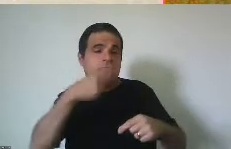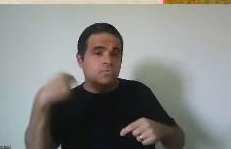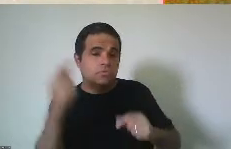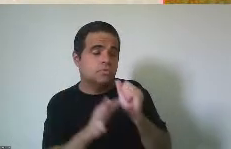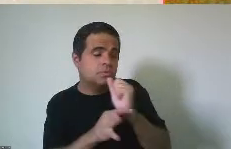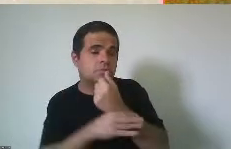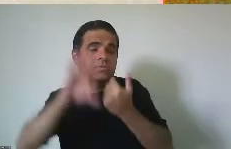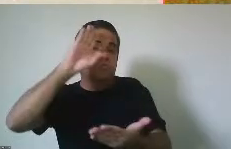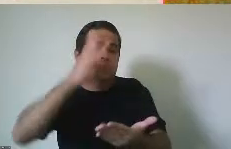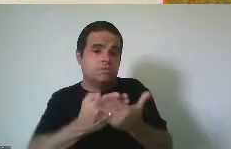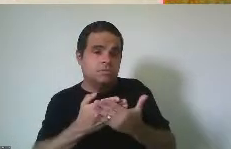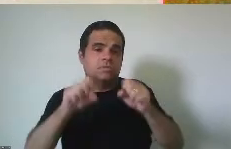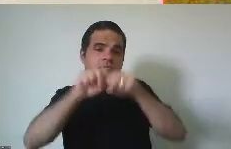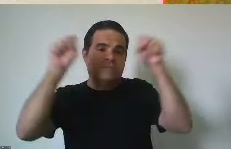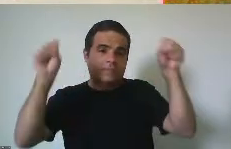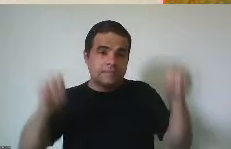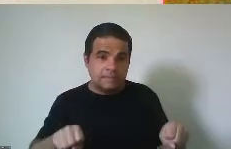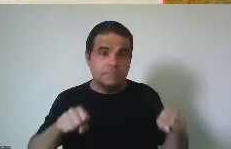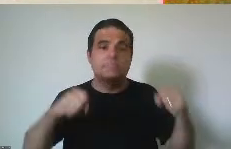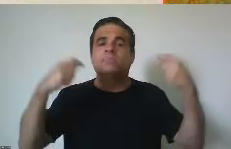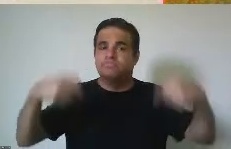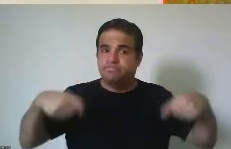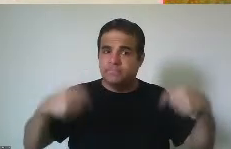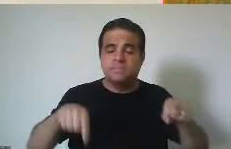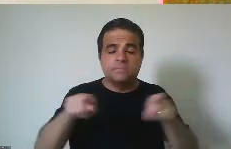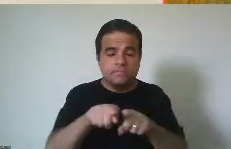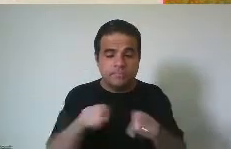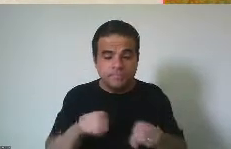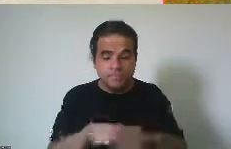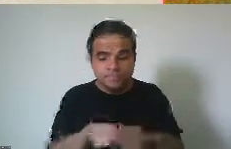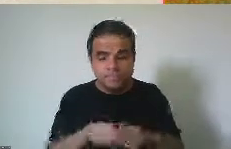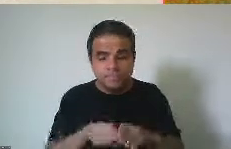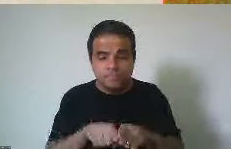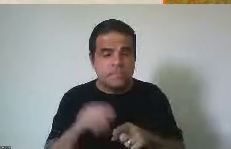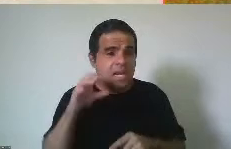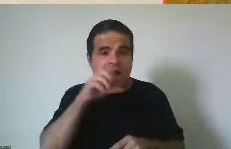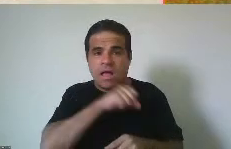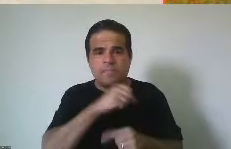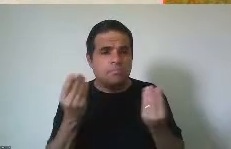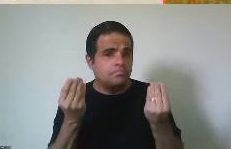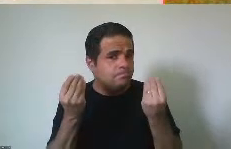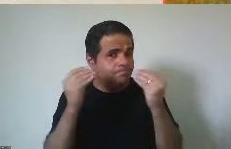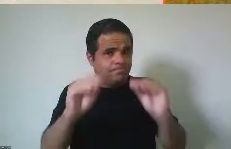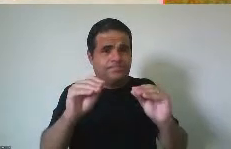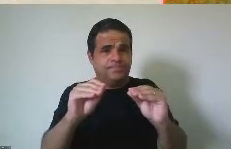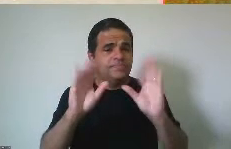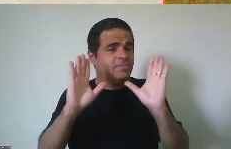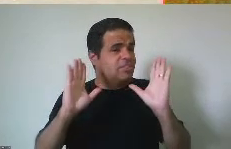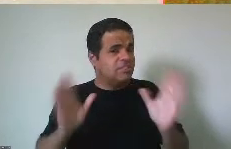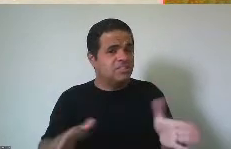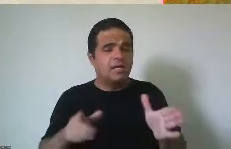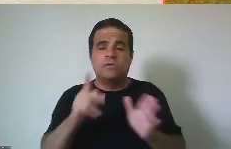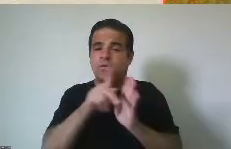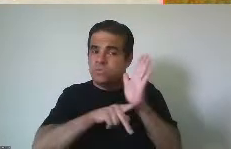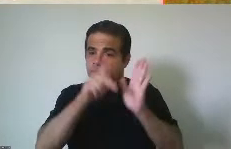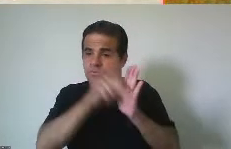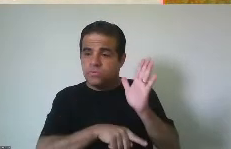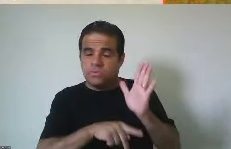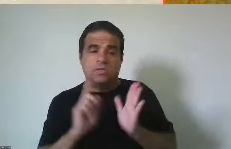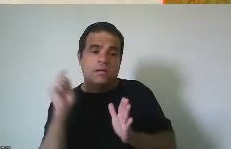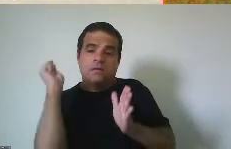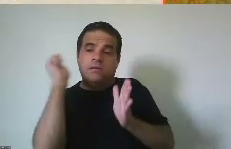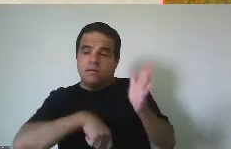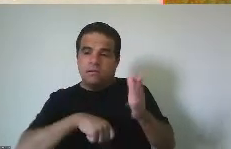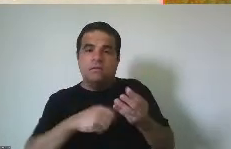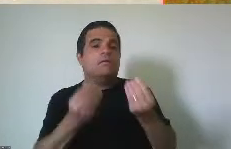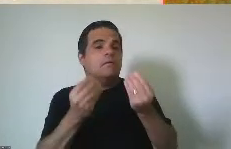do sistema E além disso ela tem uma rápida implementação então nosso projeto em Registro foi feito por